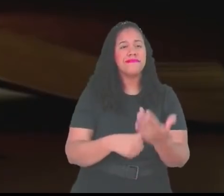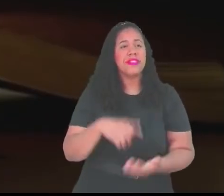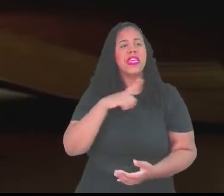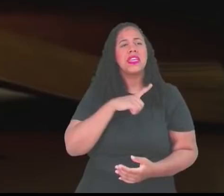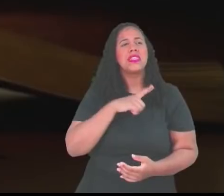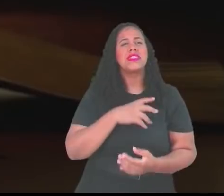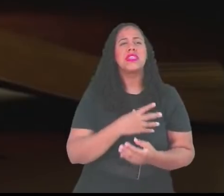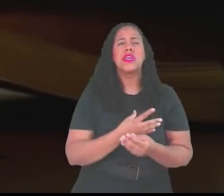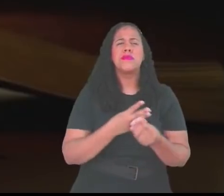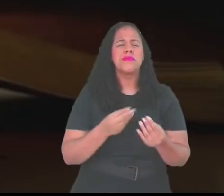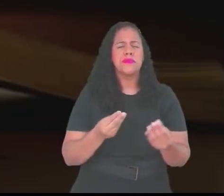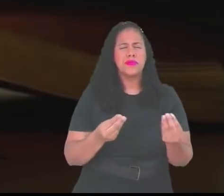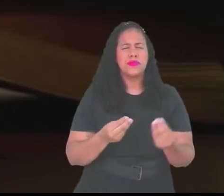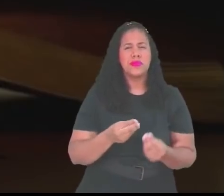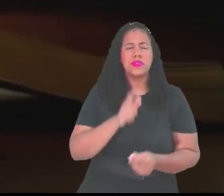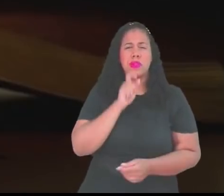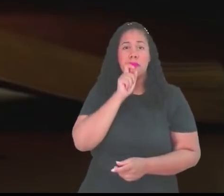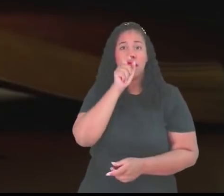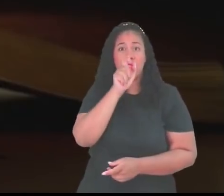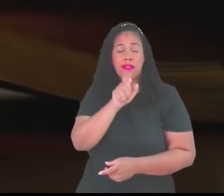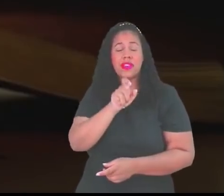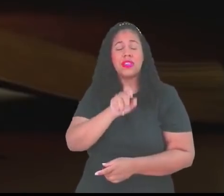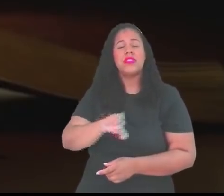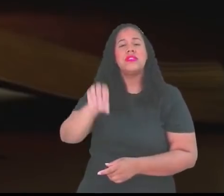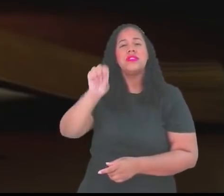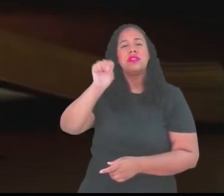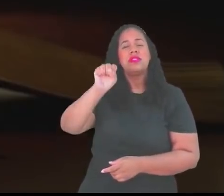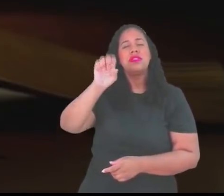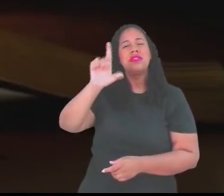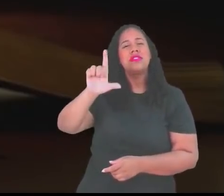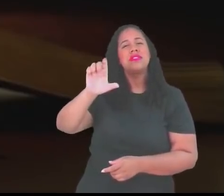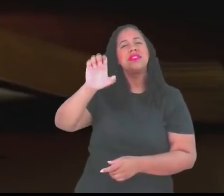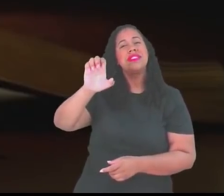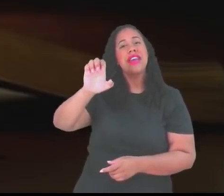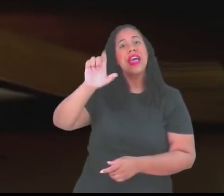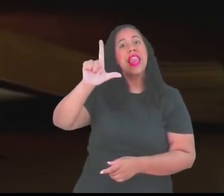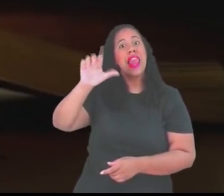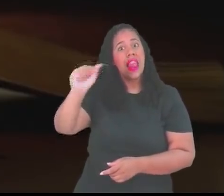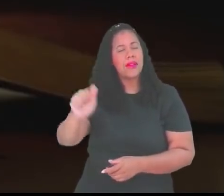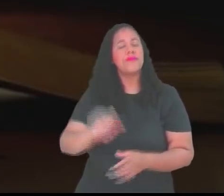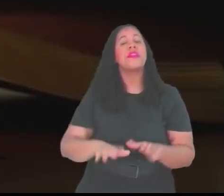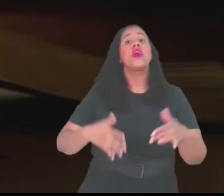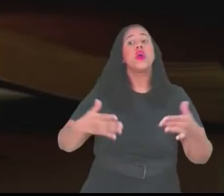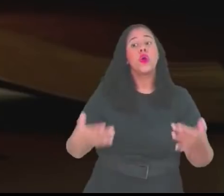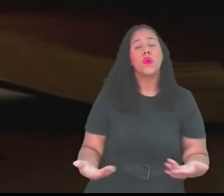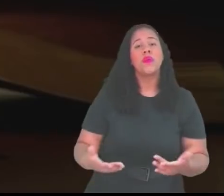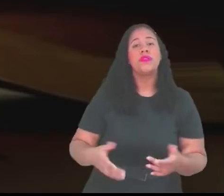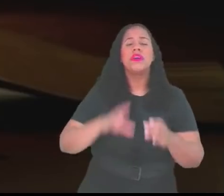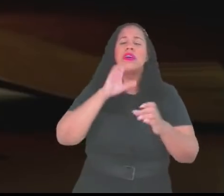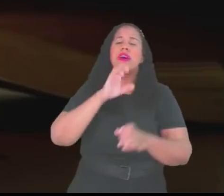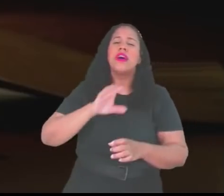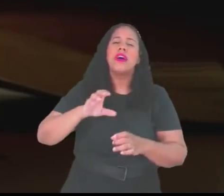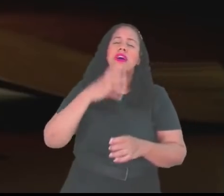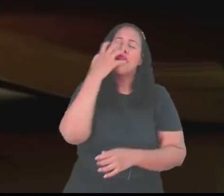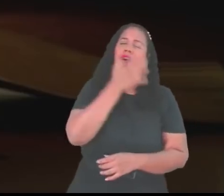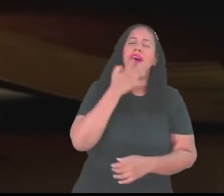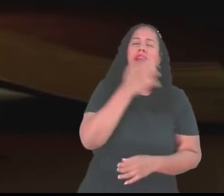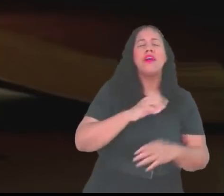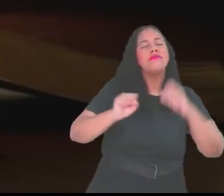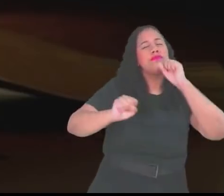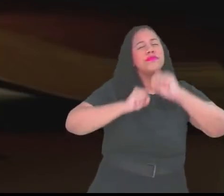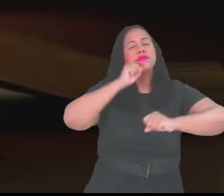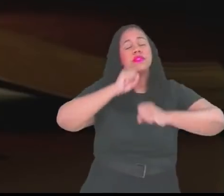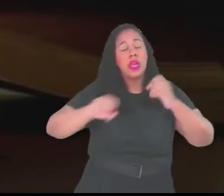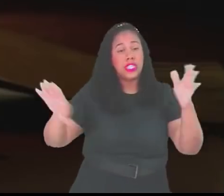conjecturas de selá. Mas uma delas é que quando se cantava esse salmo, quando